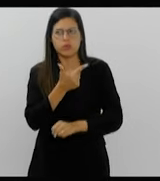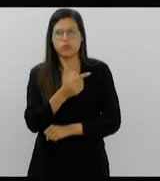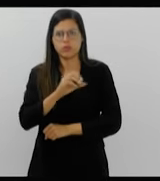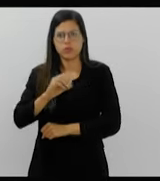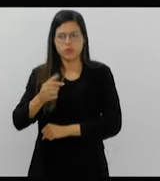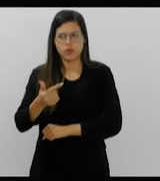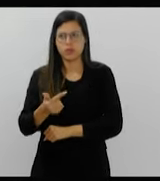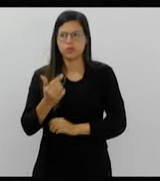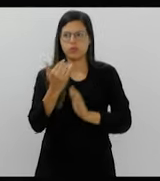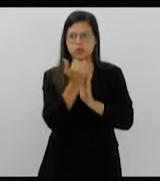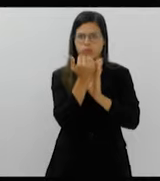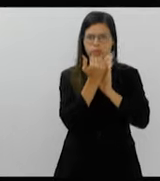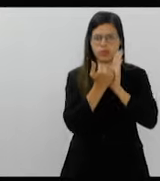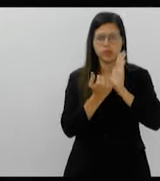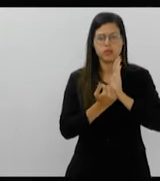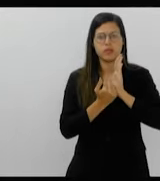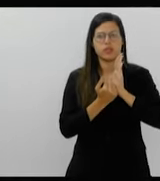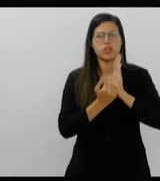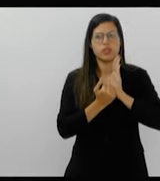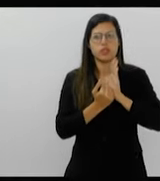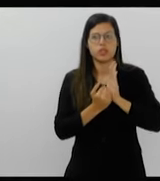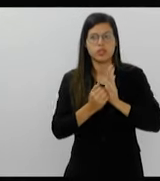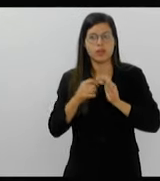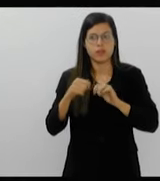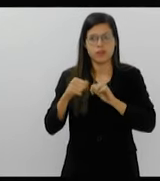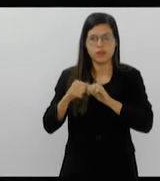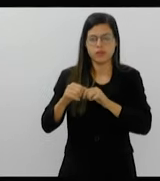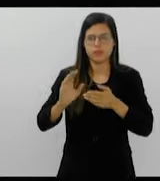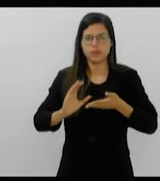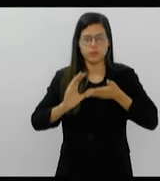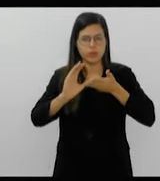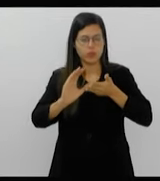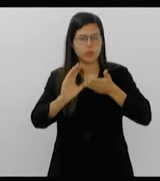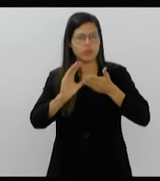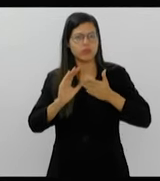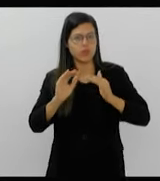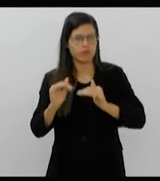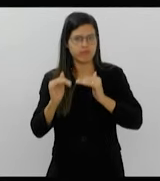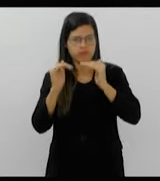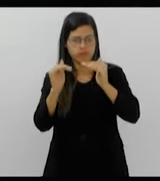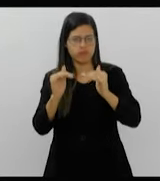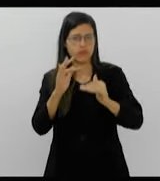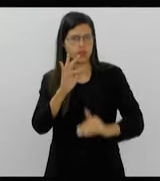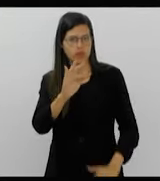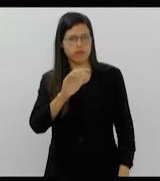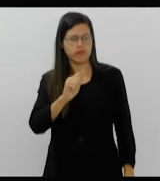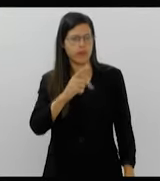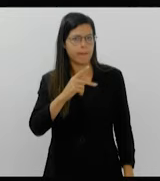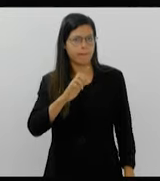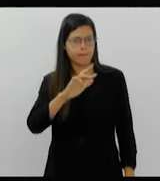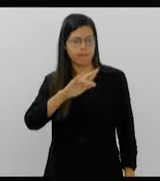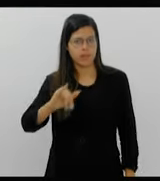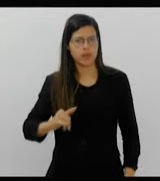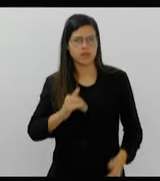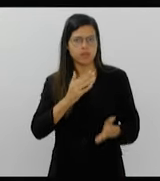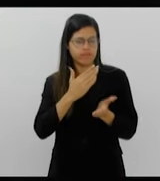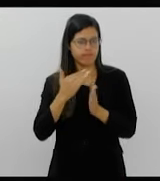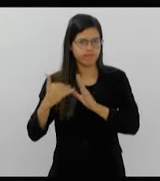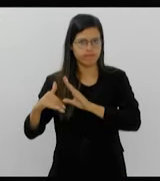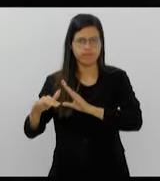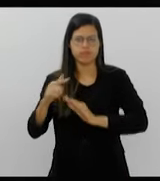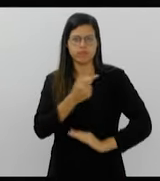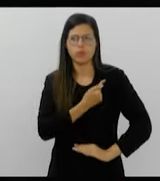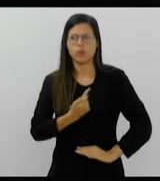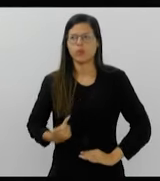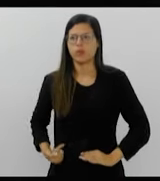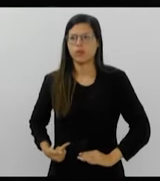uma lista tríplice construída pelo Conselho Superior da FAPERJ e, aí sim, encaminhada para o governador para